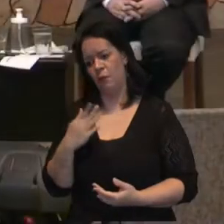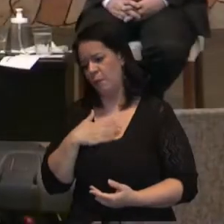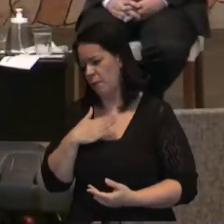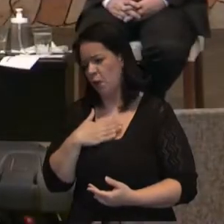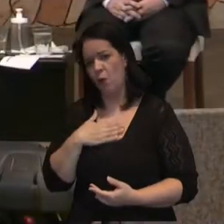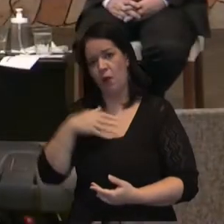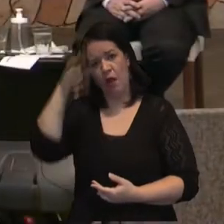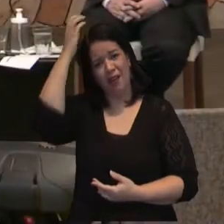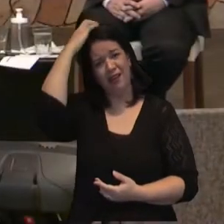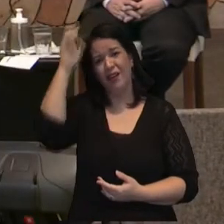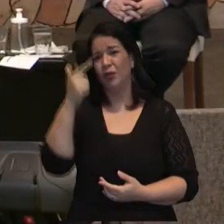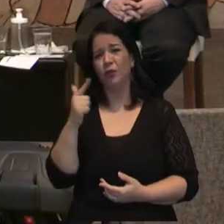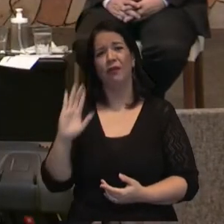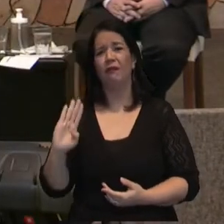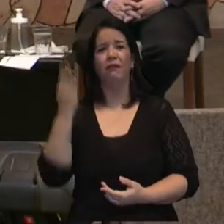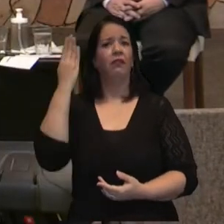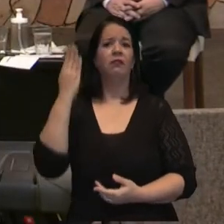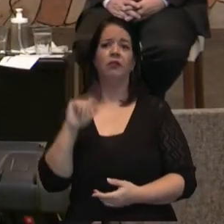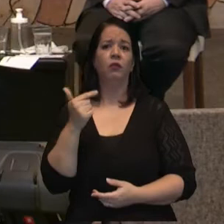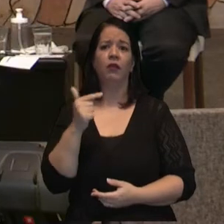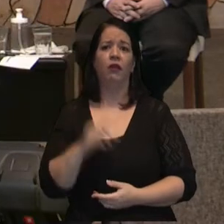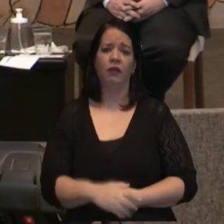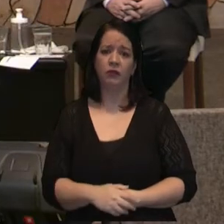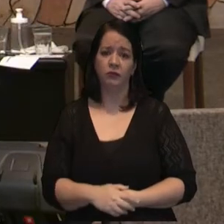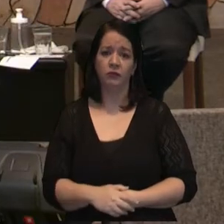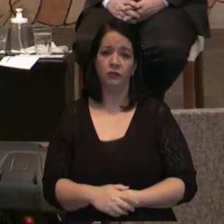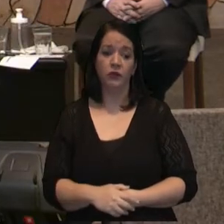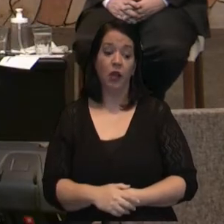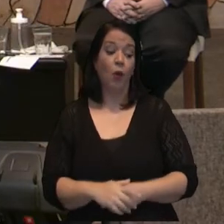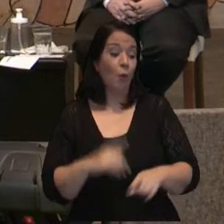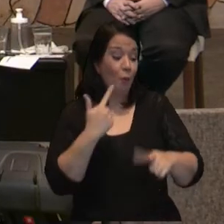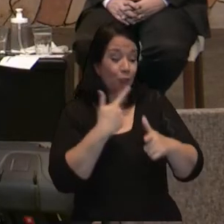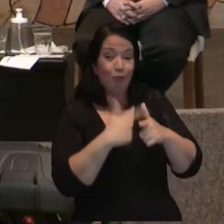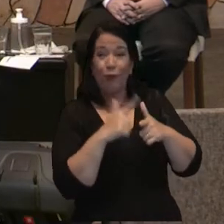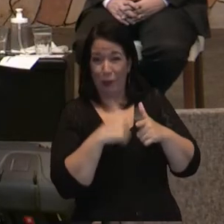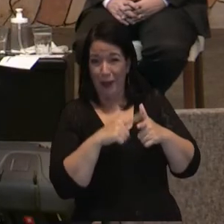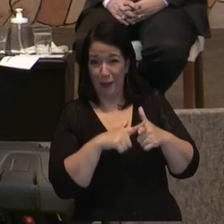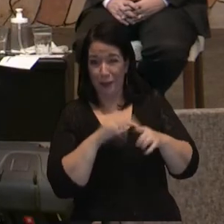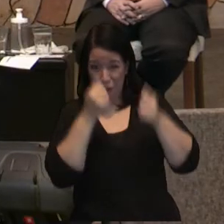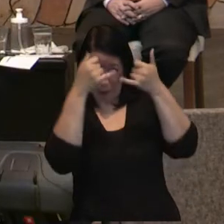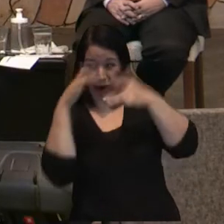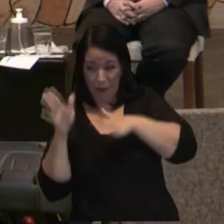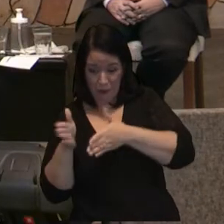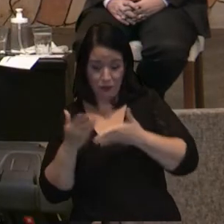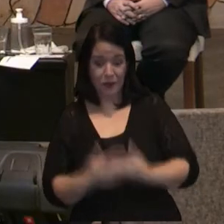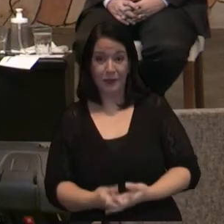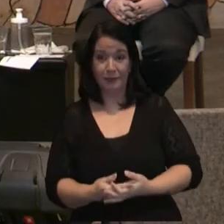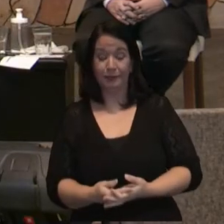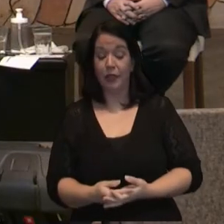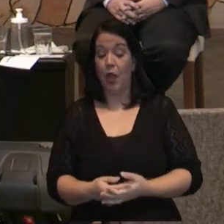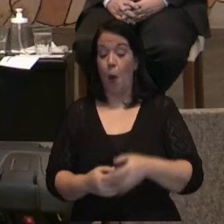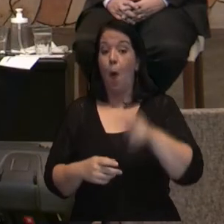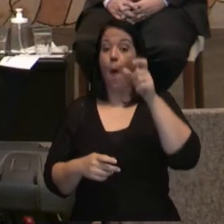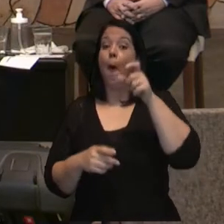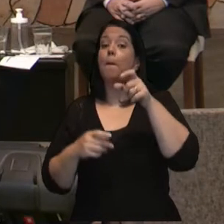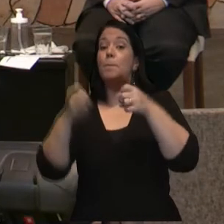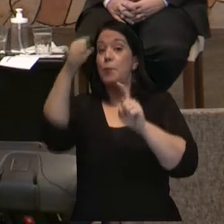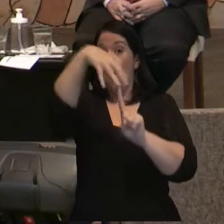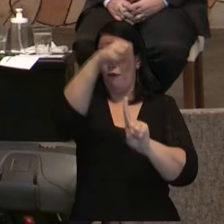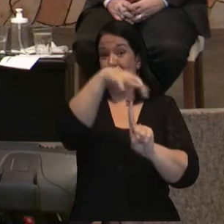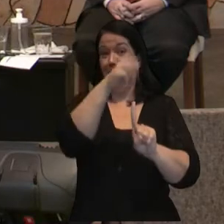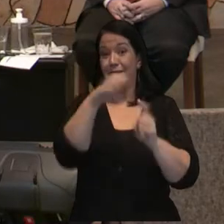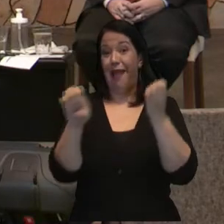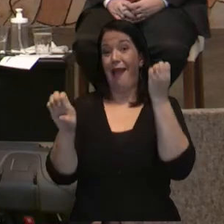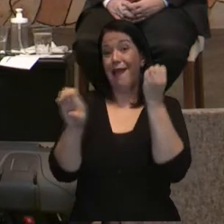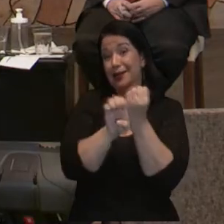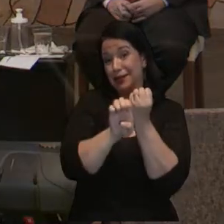nenhum traidor aqui, meu rei. O que acontece é que o profeta Eliseu, este homem do bem, este é um homem